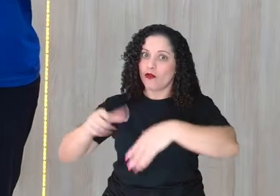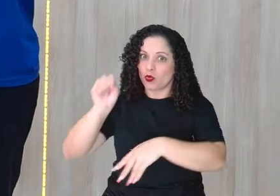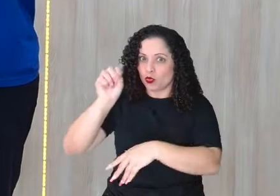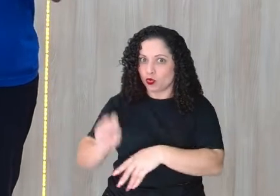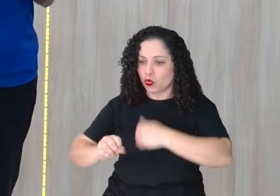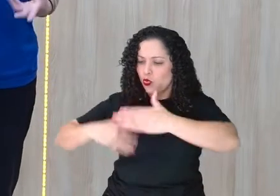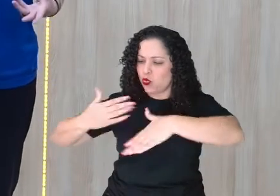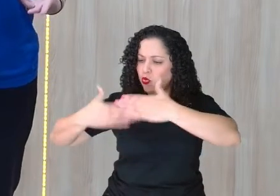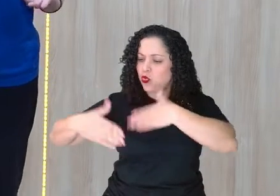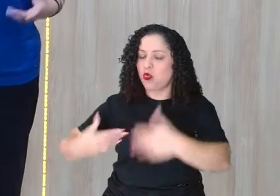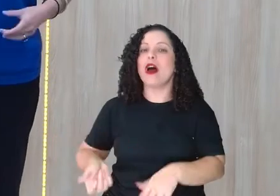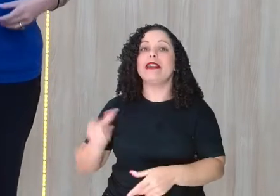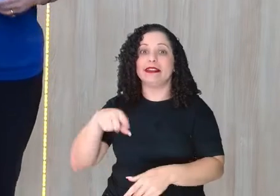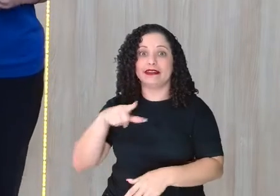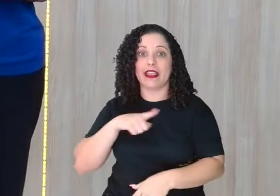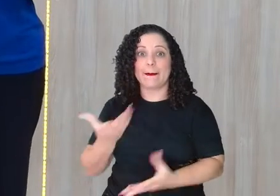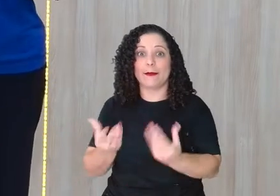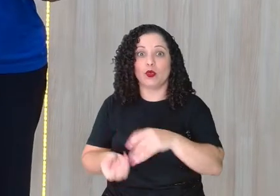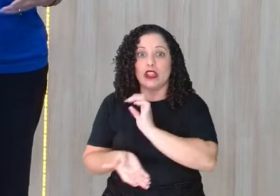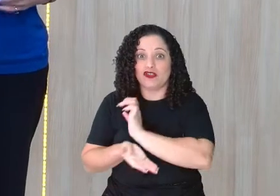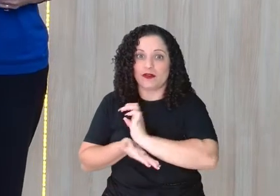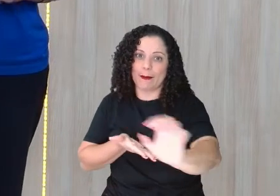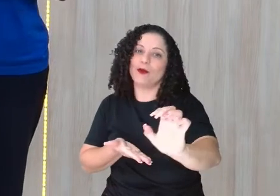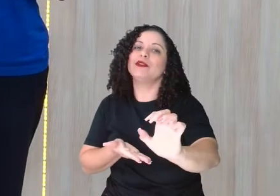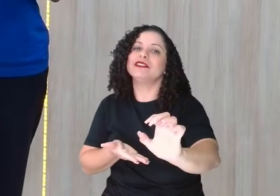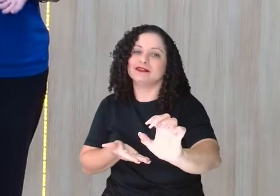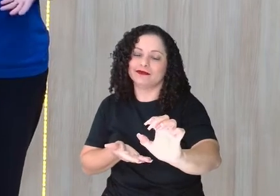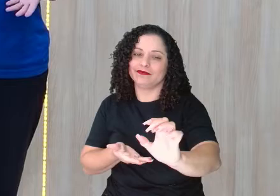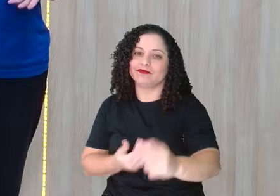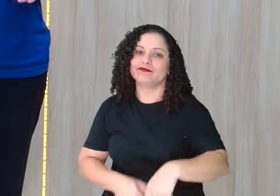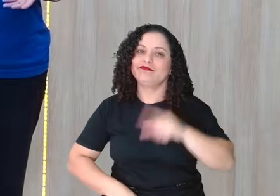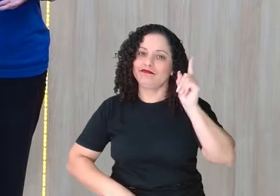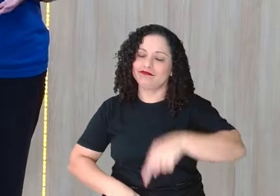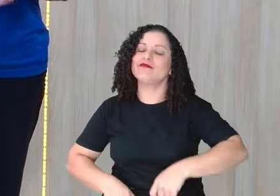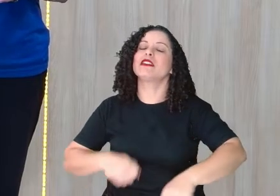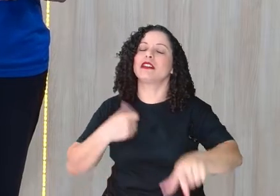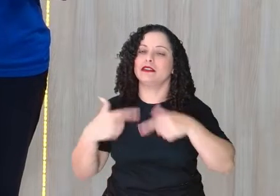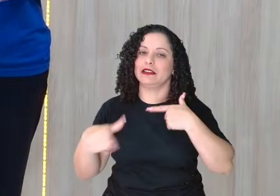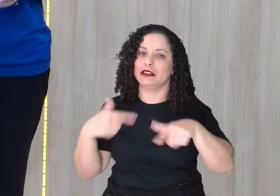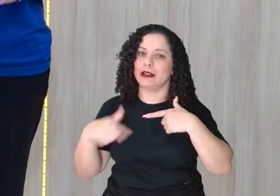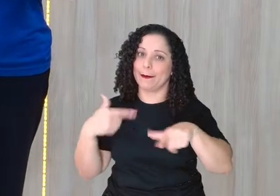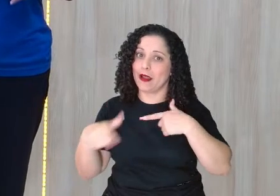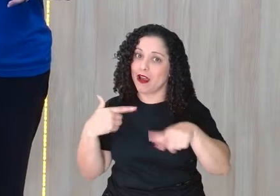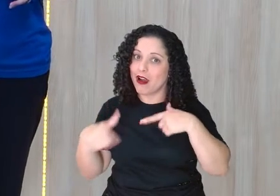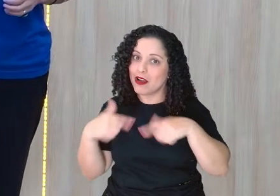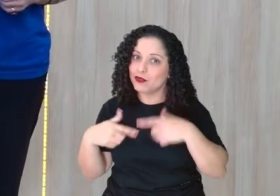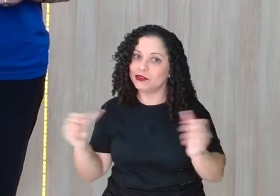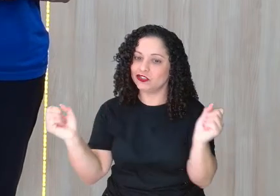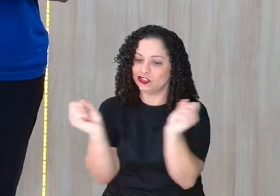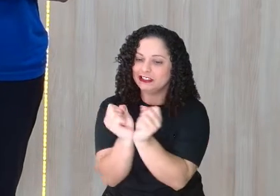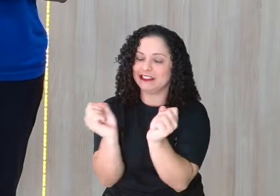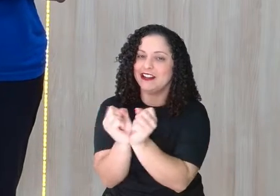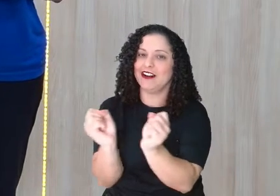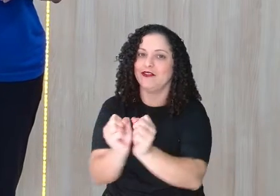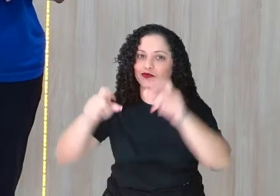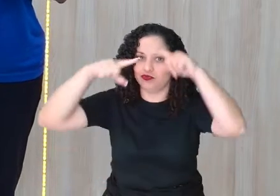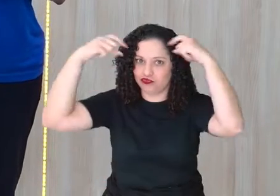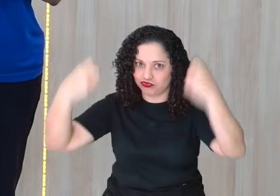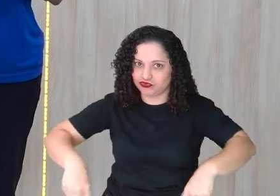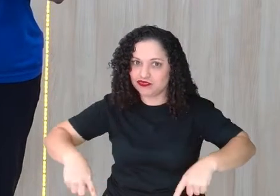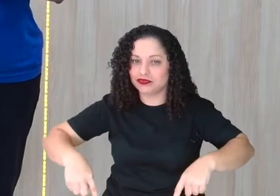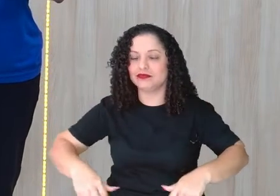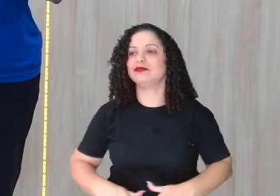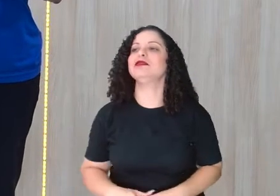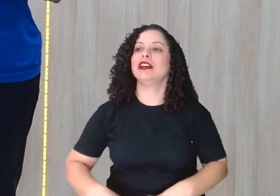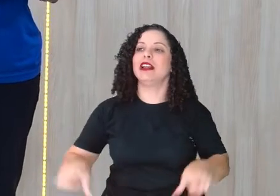de exportação, né, e tinha esse trabalho aí escravo também. Então, por isso que eram diferentes, e isso